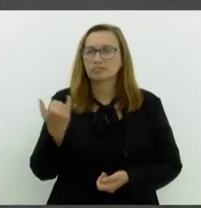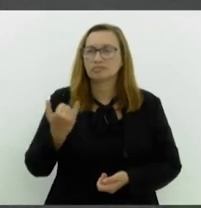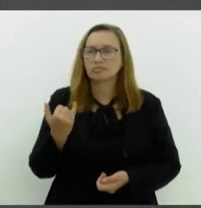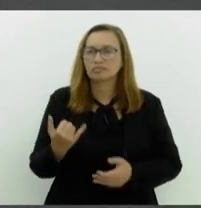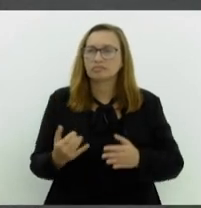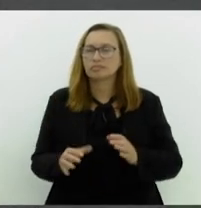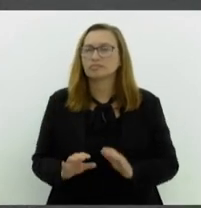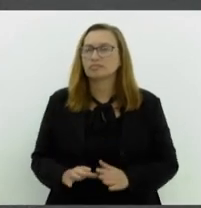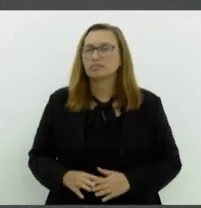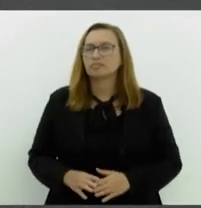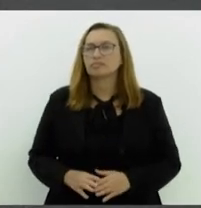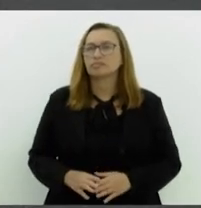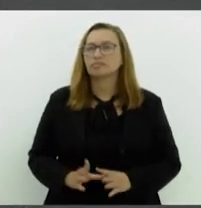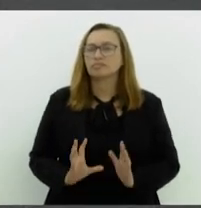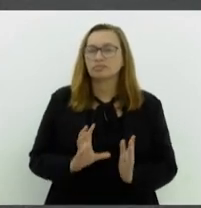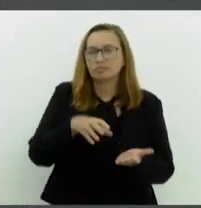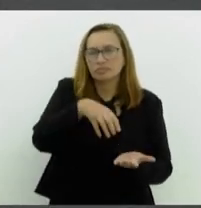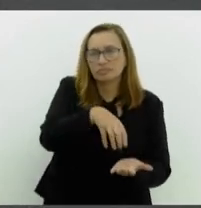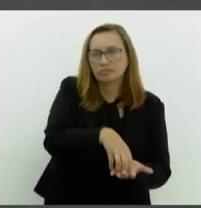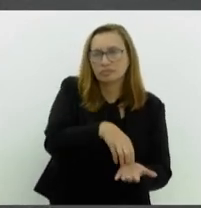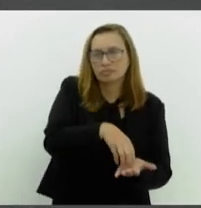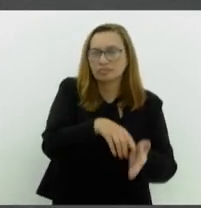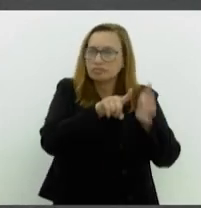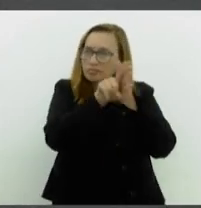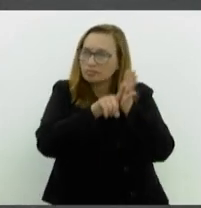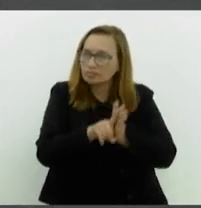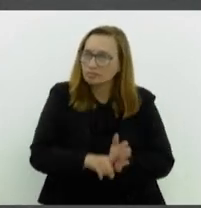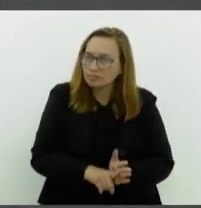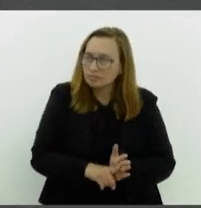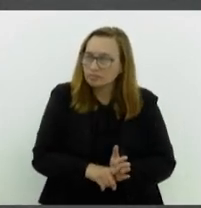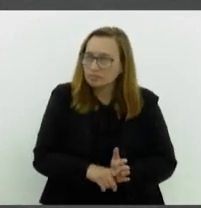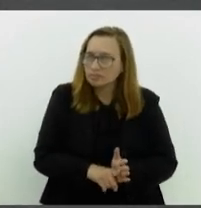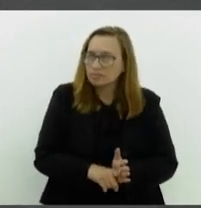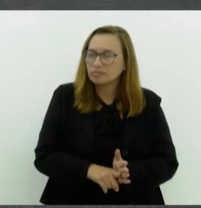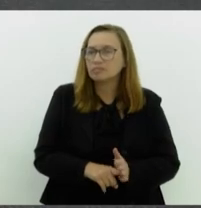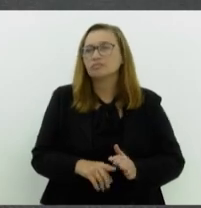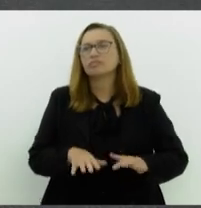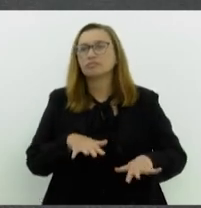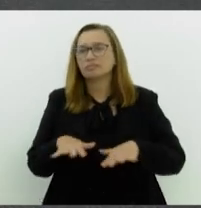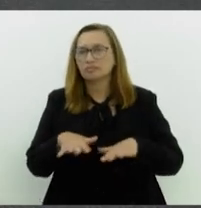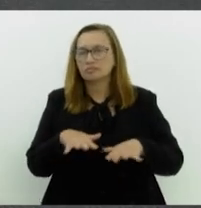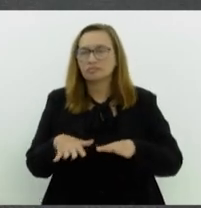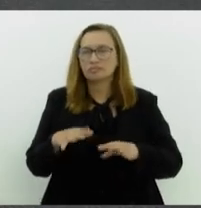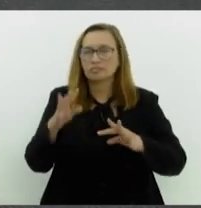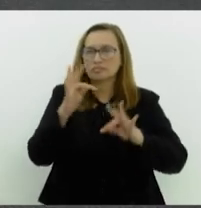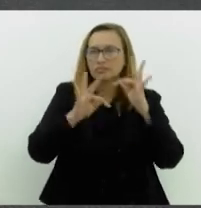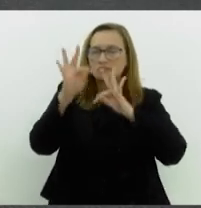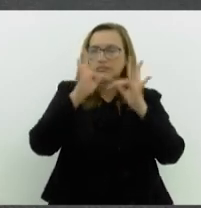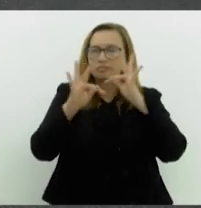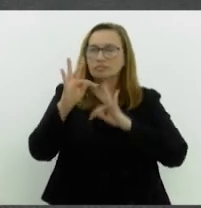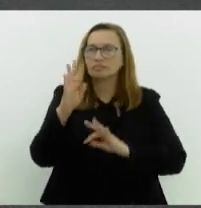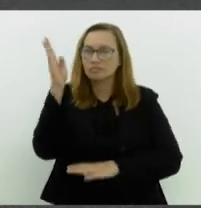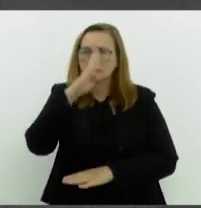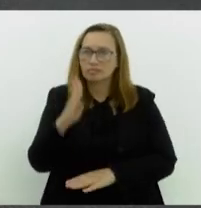Brasileiro de Análise e Planejamento e a Associação Brasileira de Mobilidade e Tecnologia demonstra que o Brasil tem